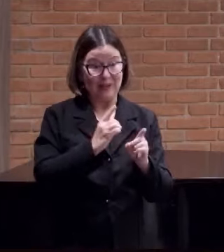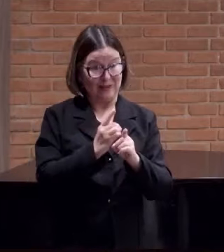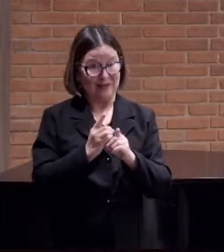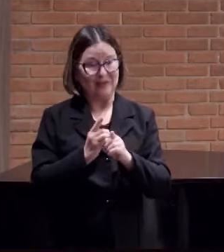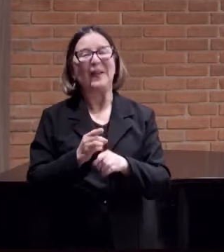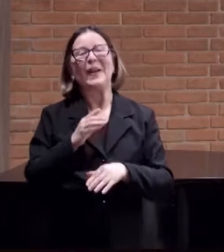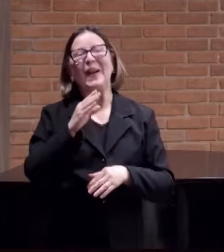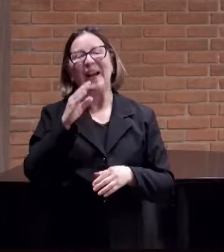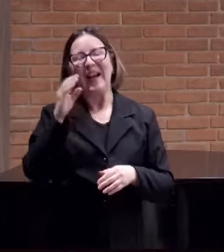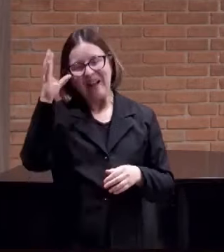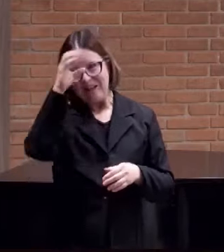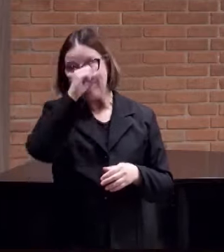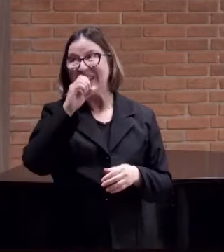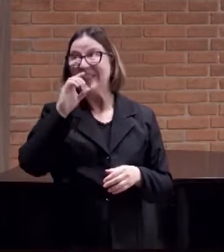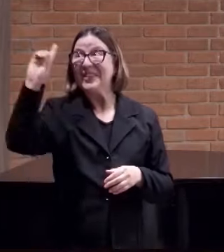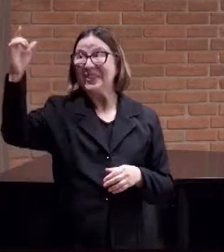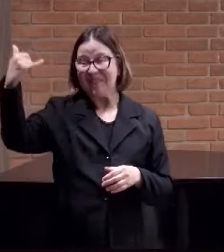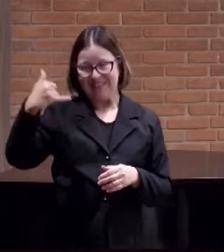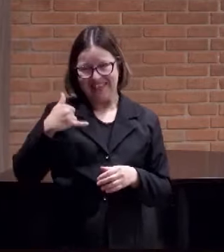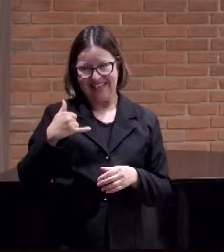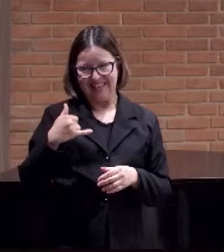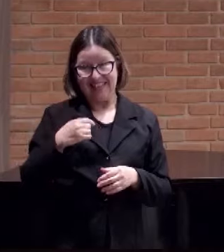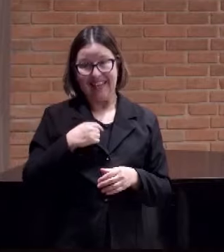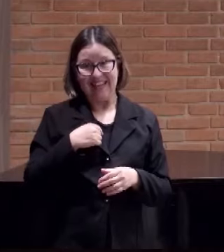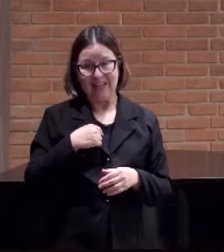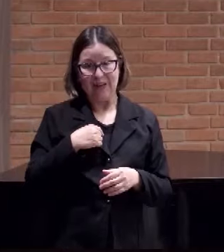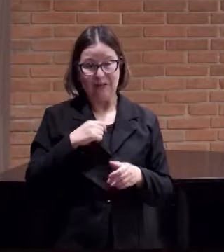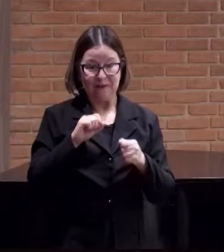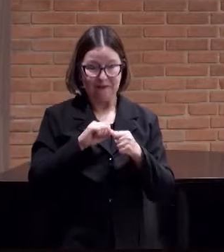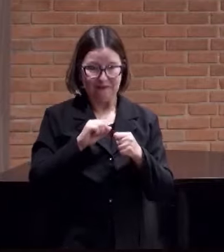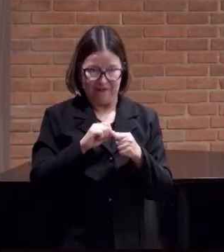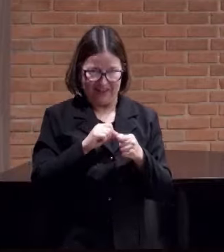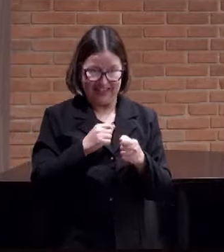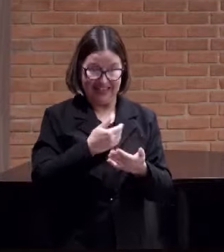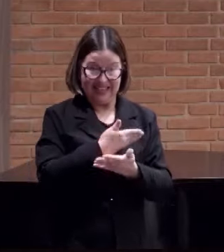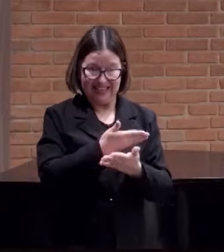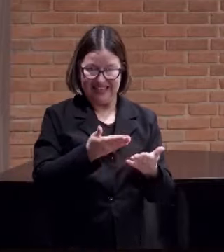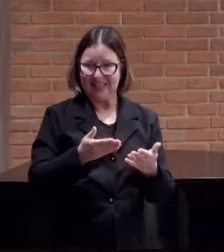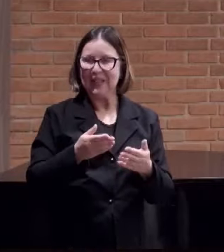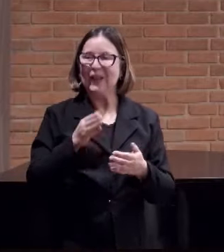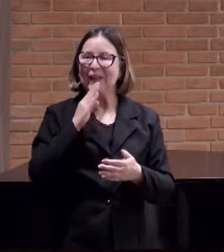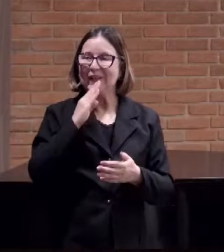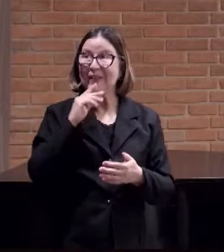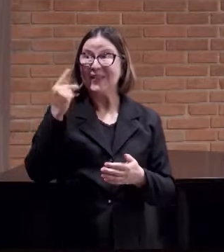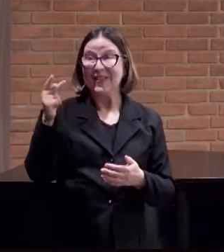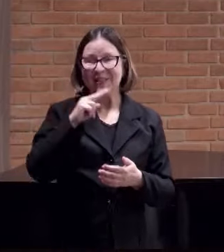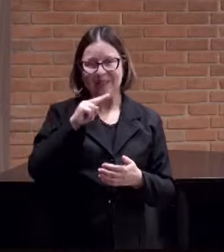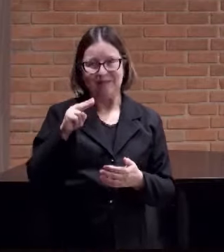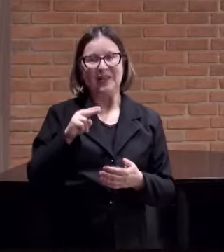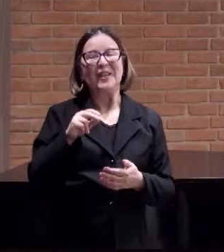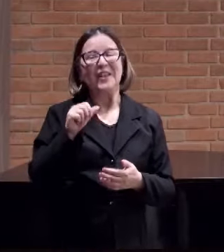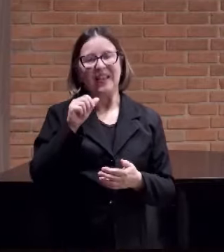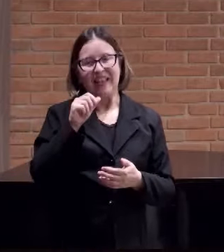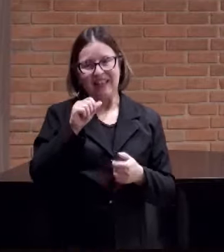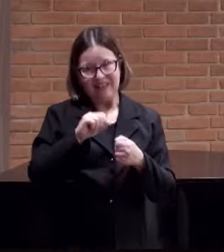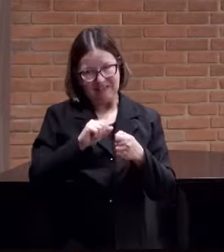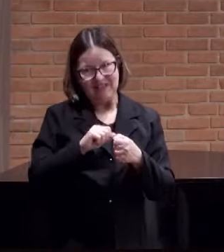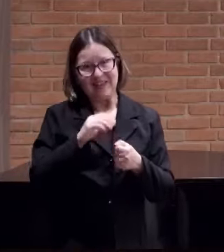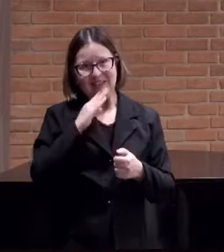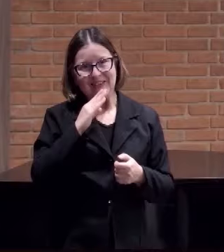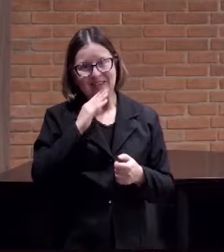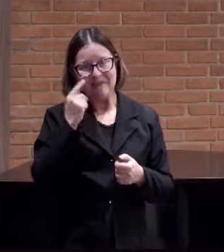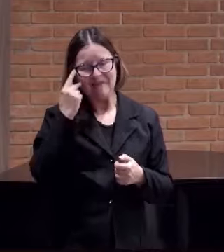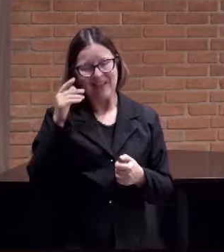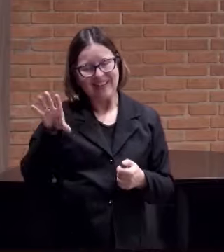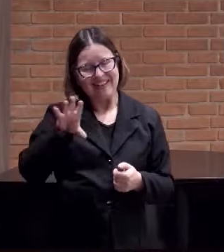me enviaste. Eu lhes fiz conhecer o teu nome, e ainda o farei conhecer, a fim de que o amor